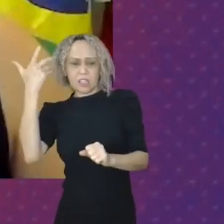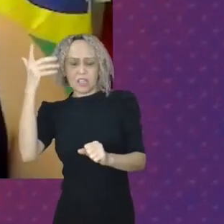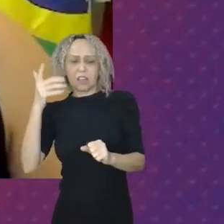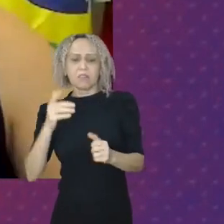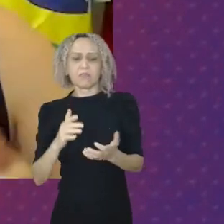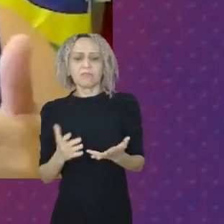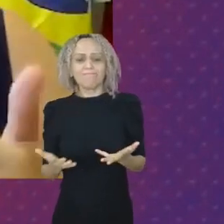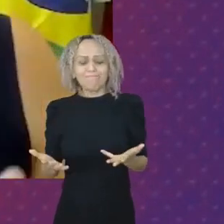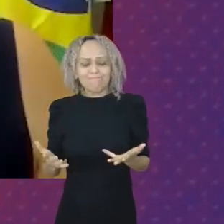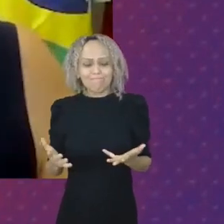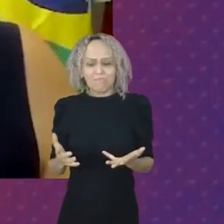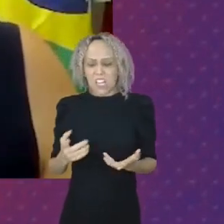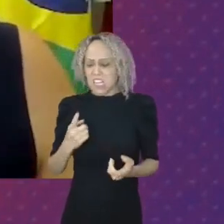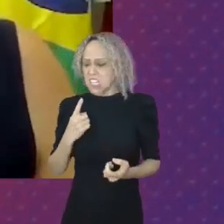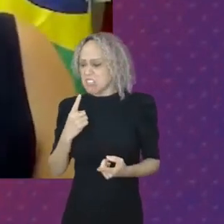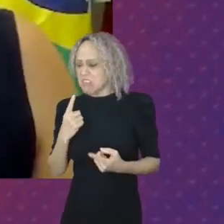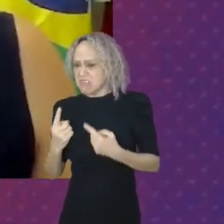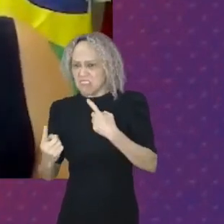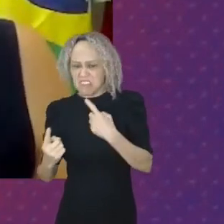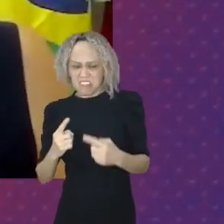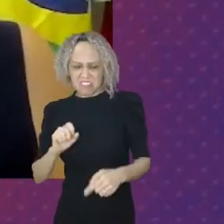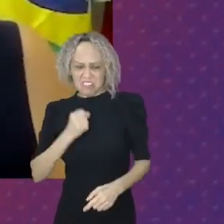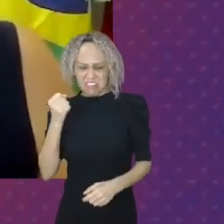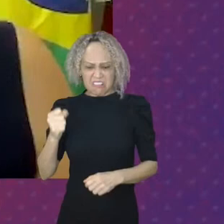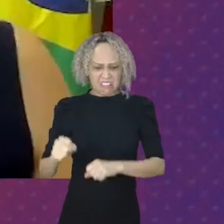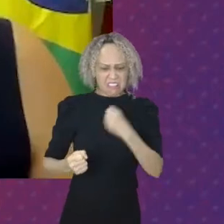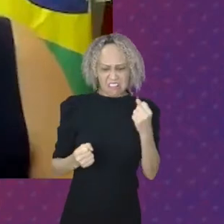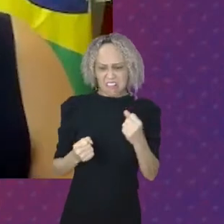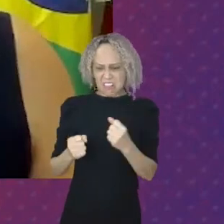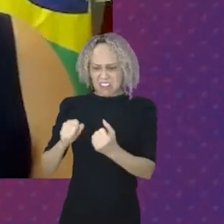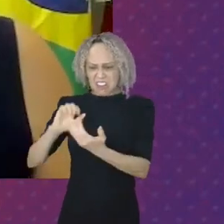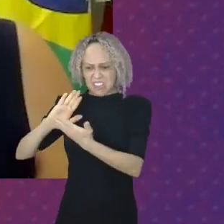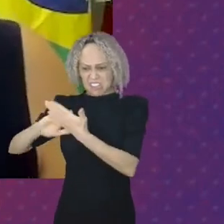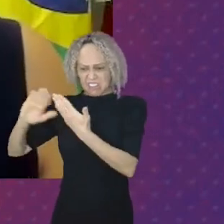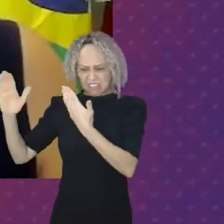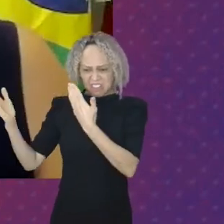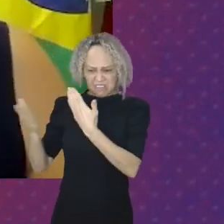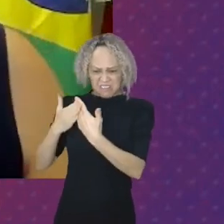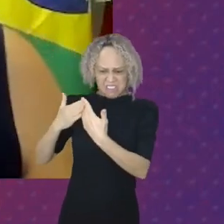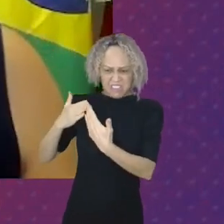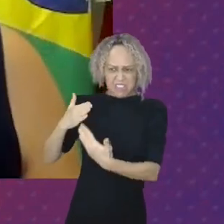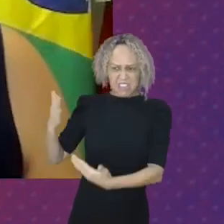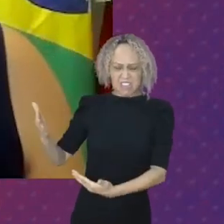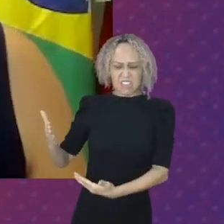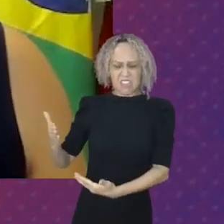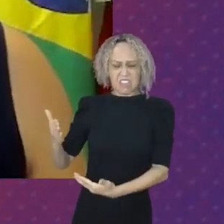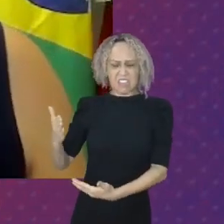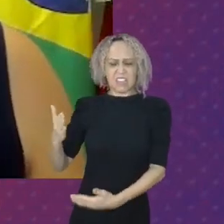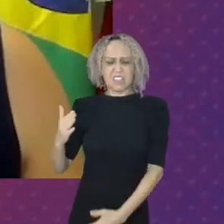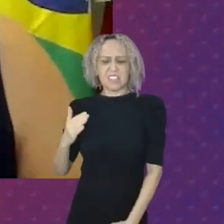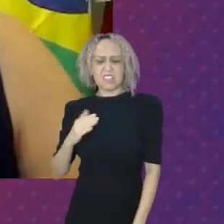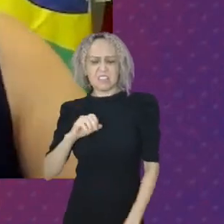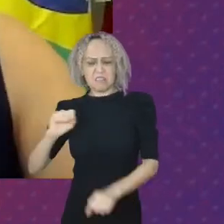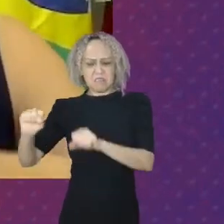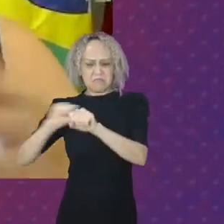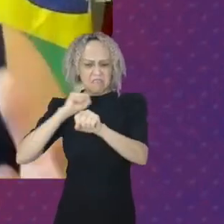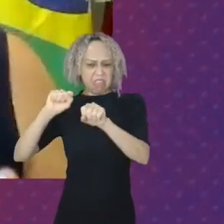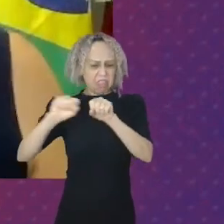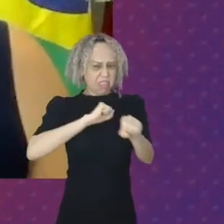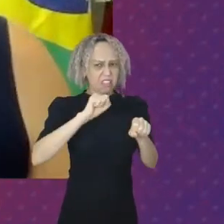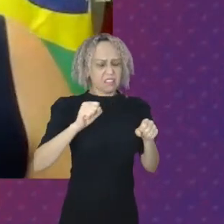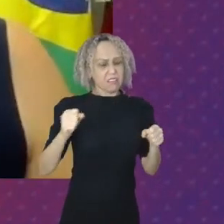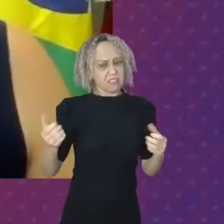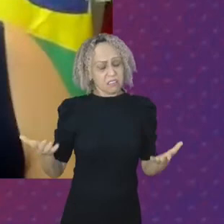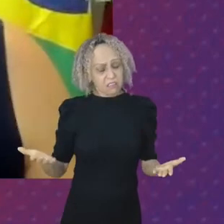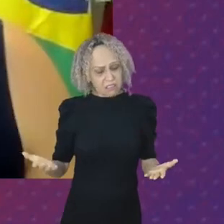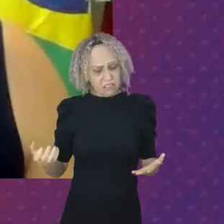mas também de ameaças de morte, de assassinatos. As nossas famílias estão suscetíveis a isso. E